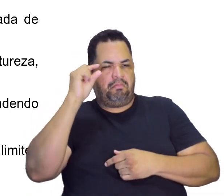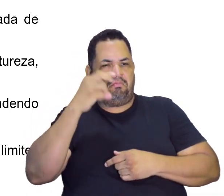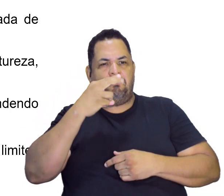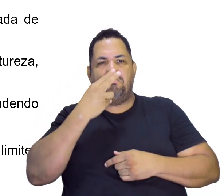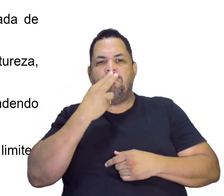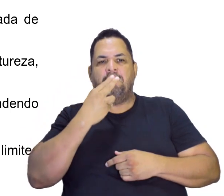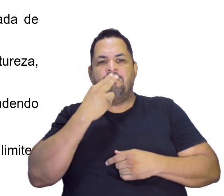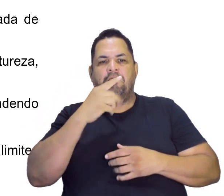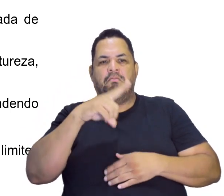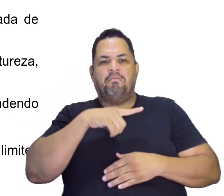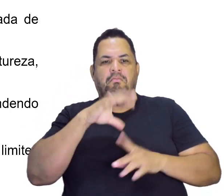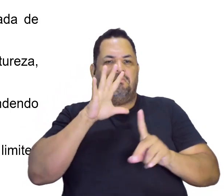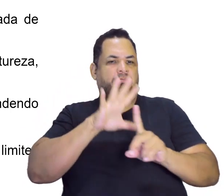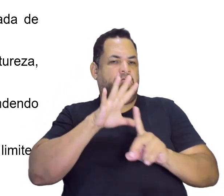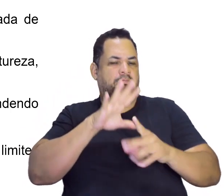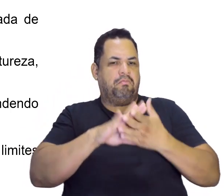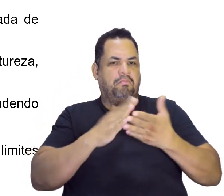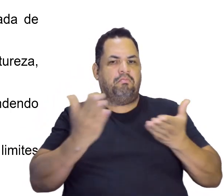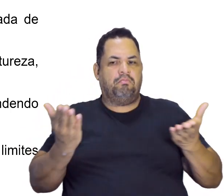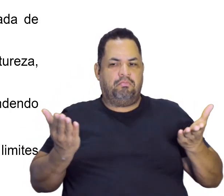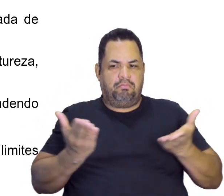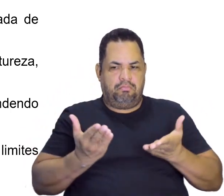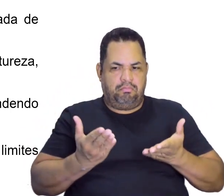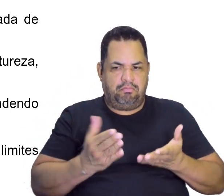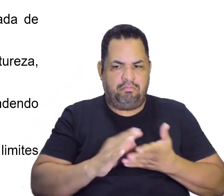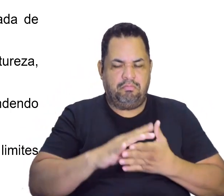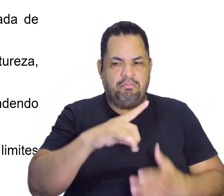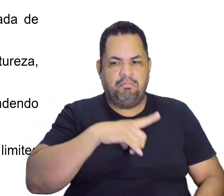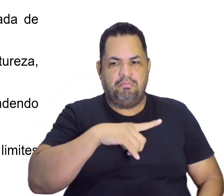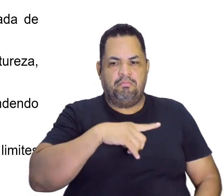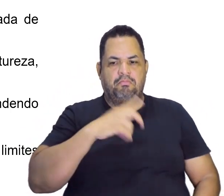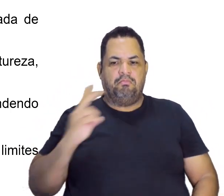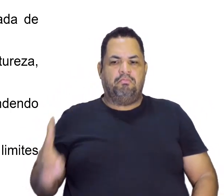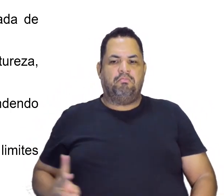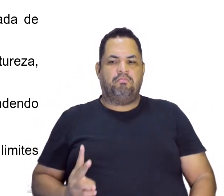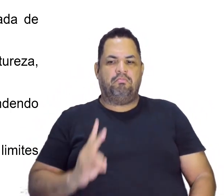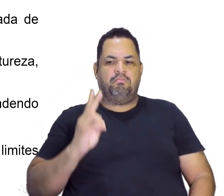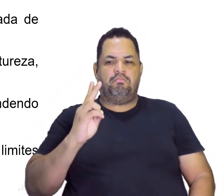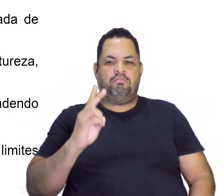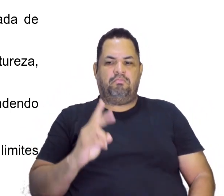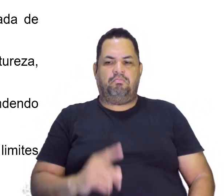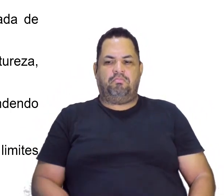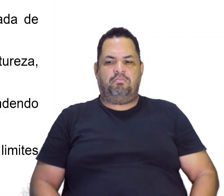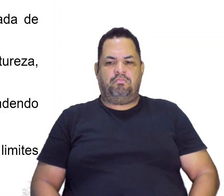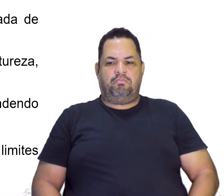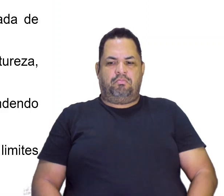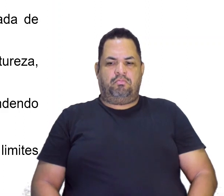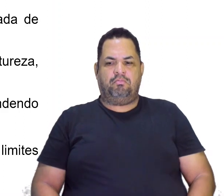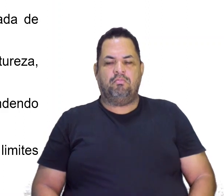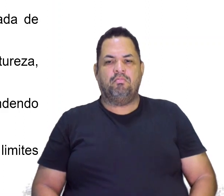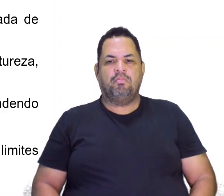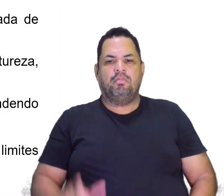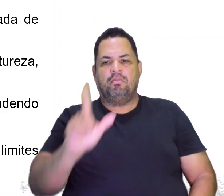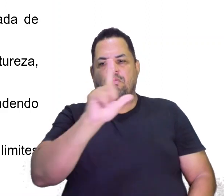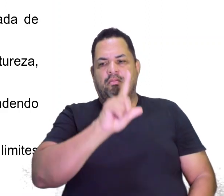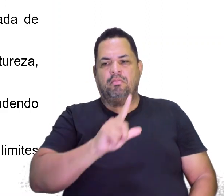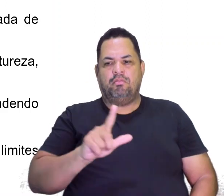muito influente, e ainda é muito influente, ele tem o seu valor, né, na literatura